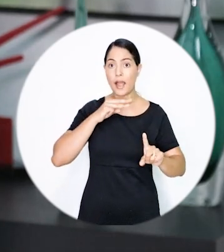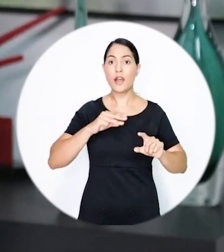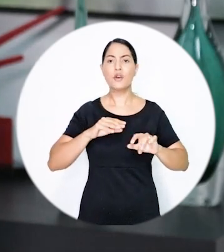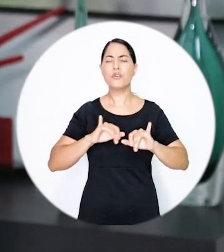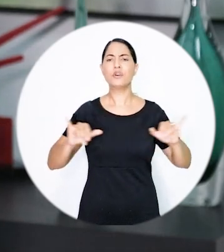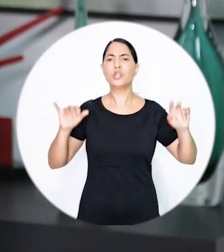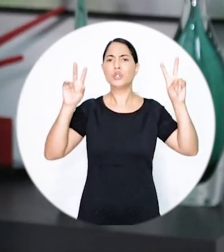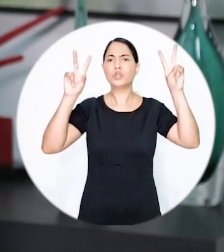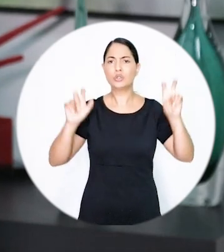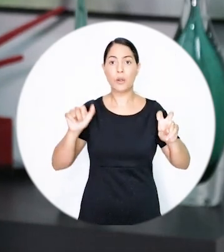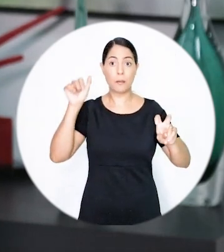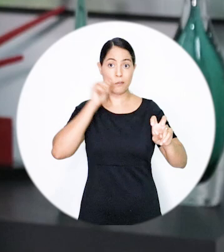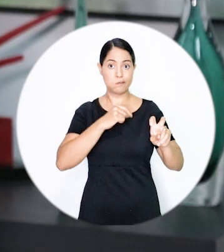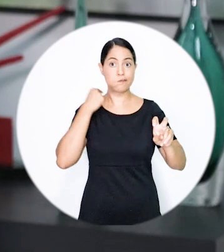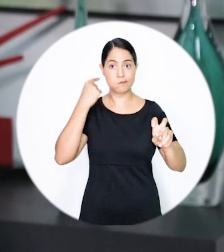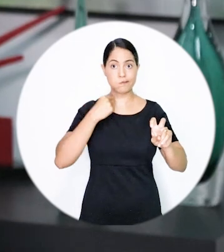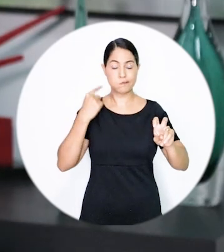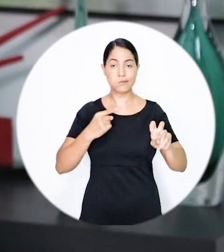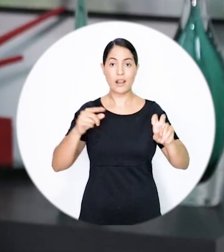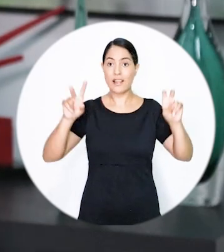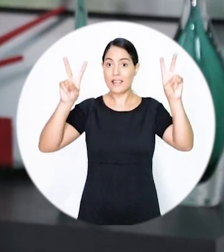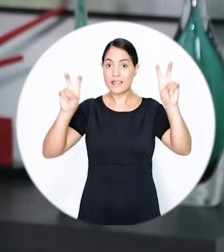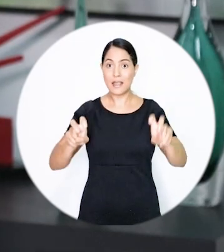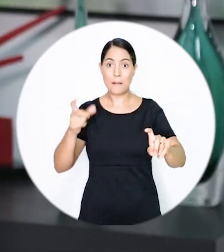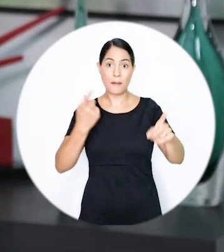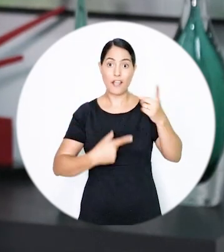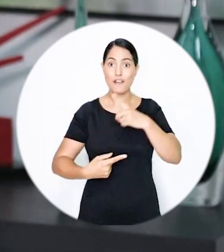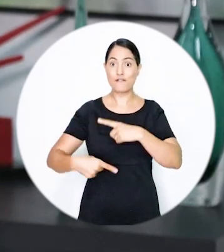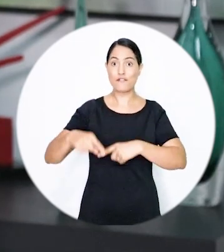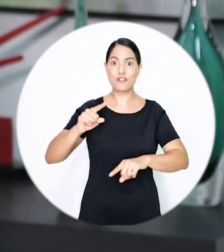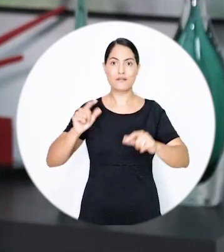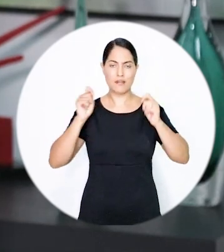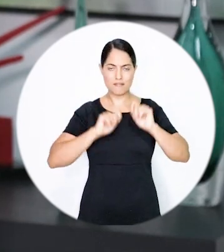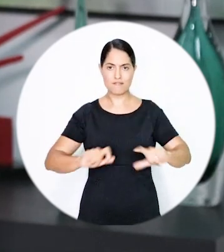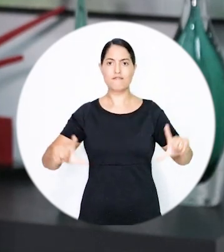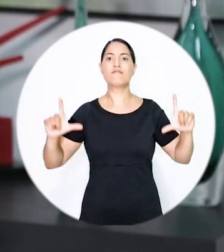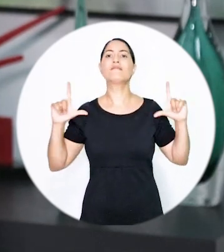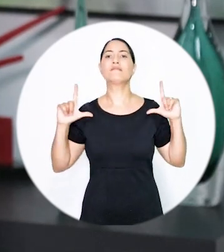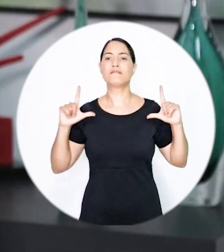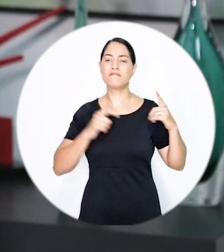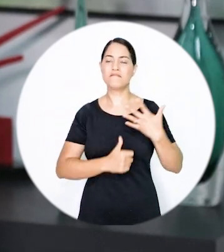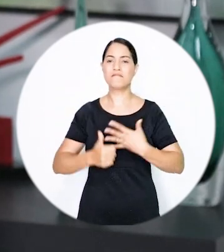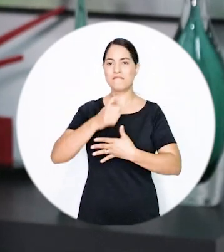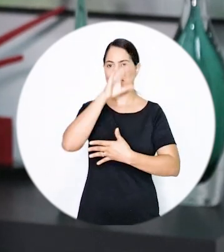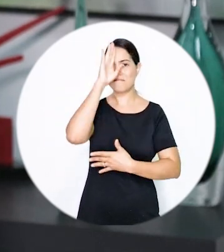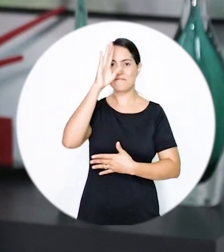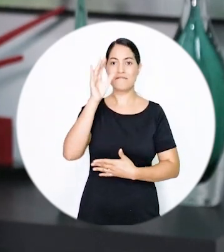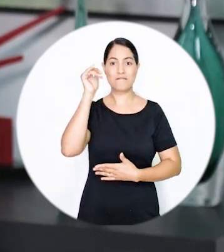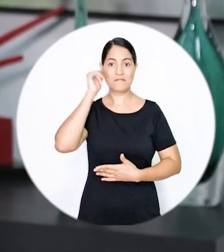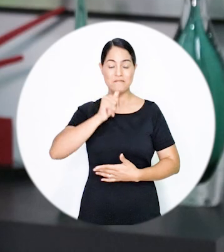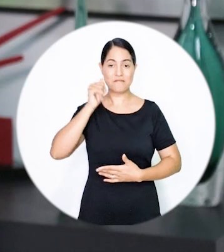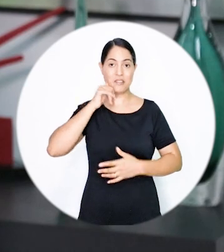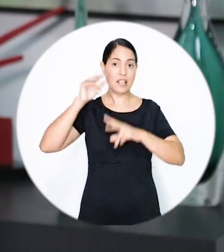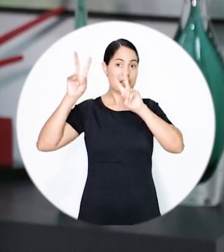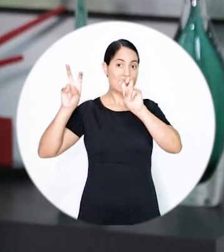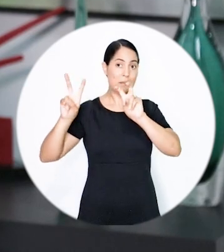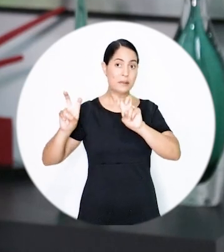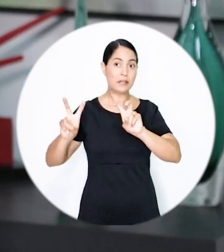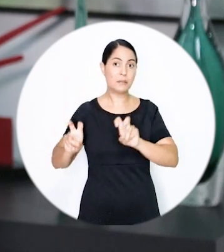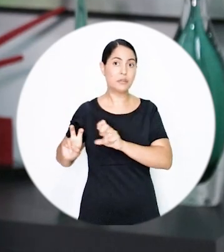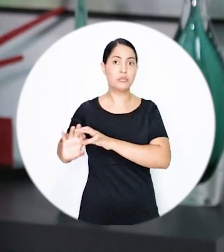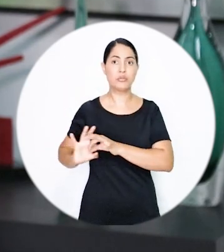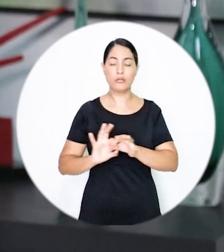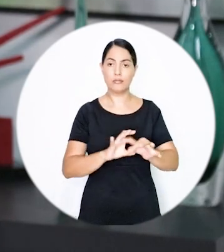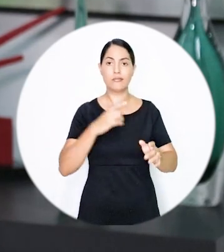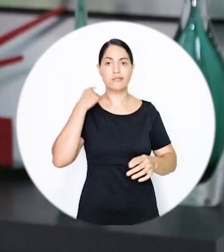O evento tem como tema central evolução e protagonismo e vai tratar das principais bandeiras do universo feminino